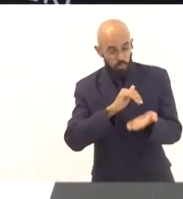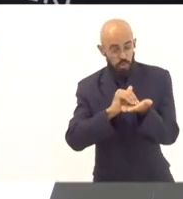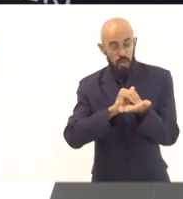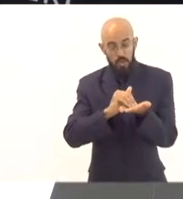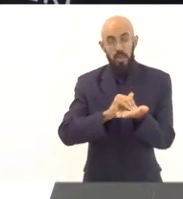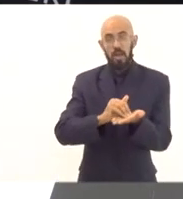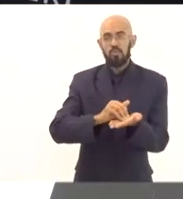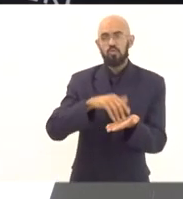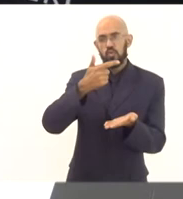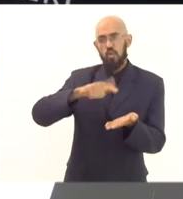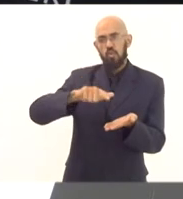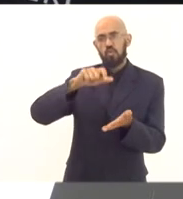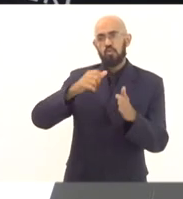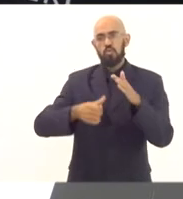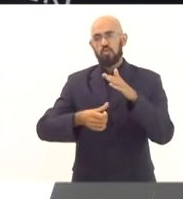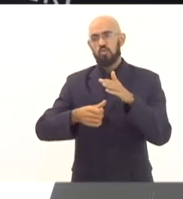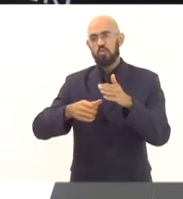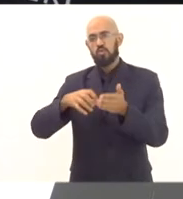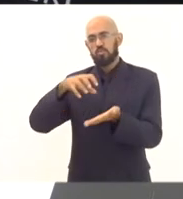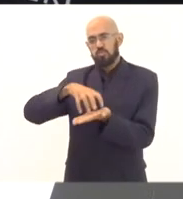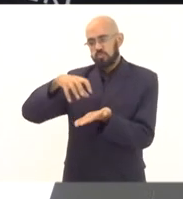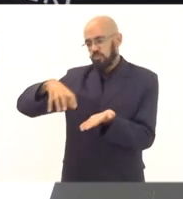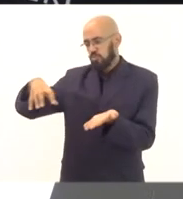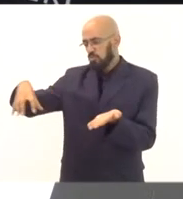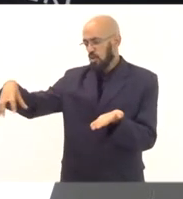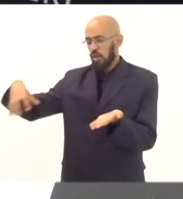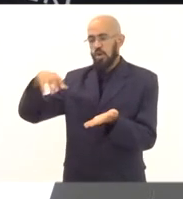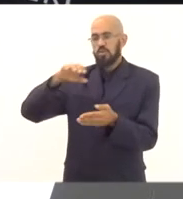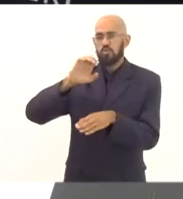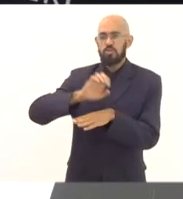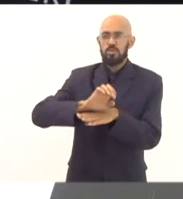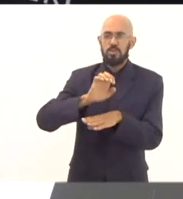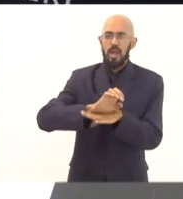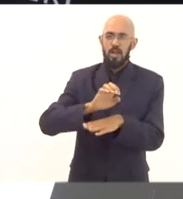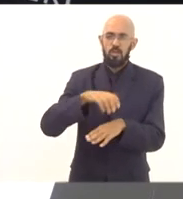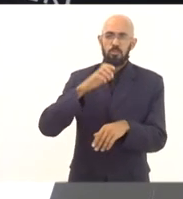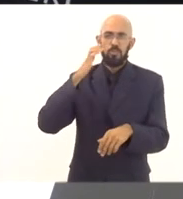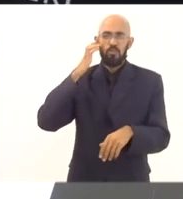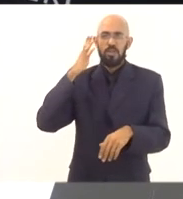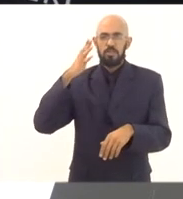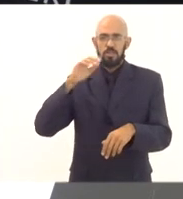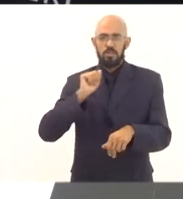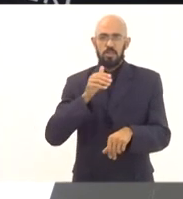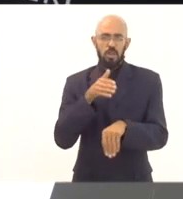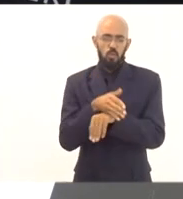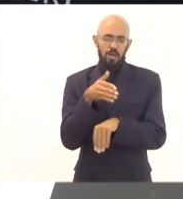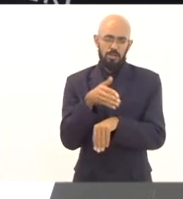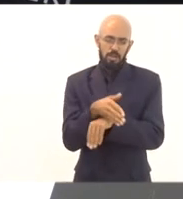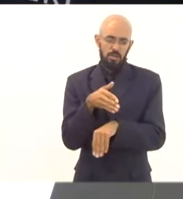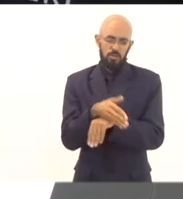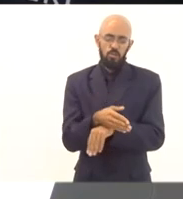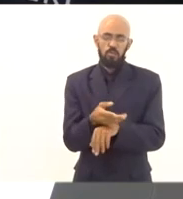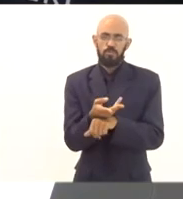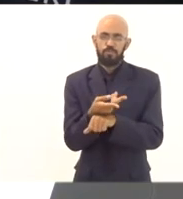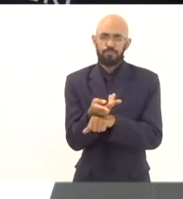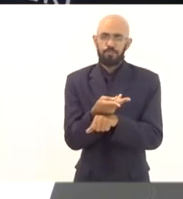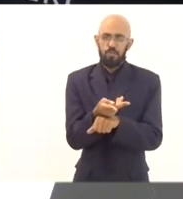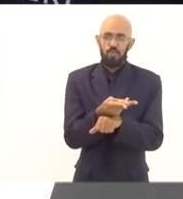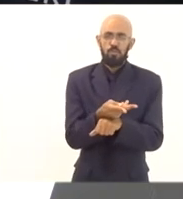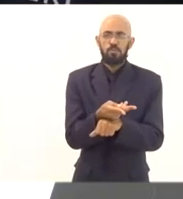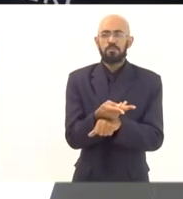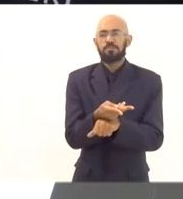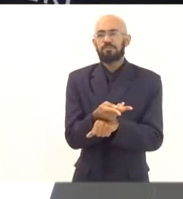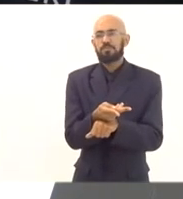implementação de outros postos ao longo do estado e Isso facilita né A Busca